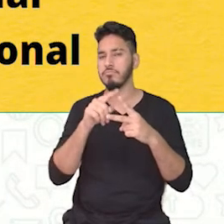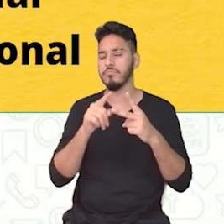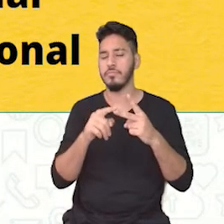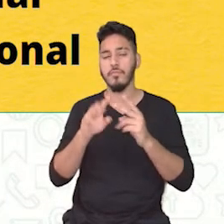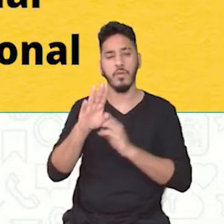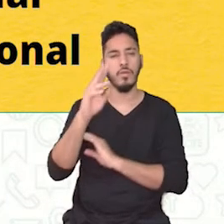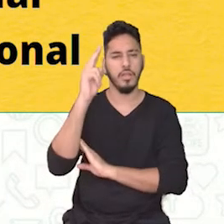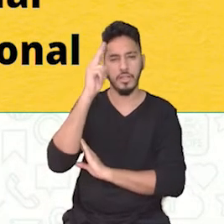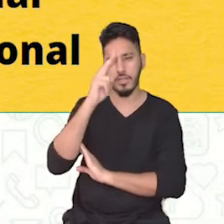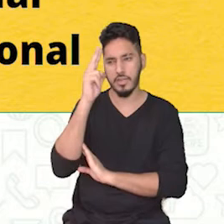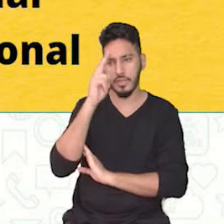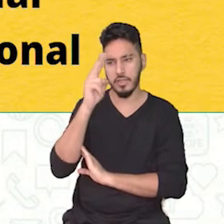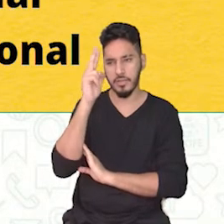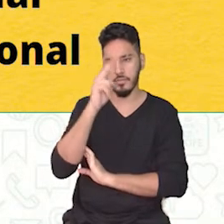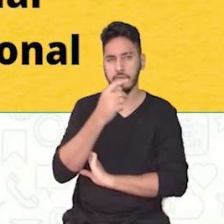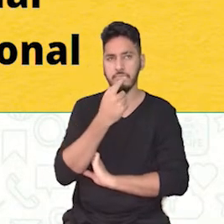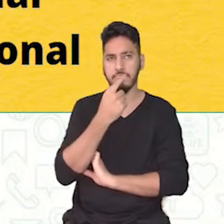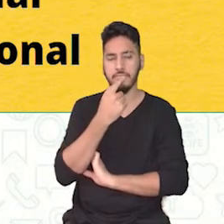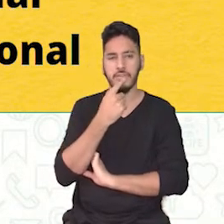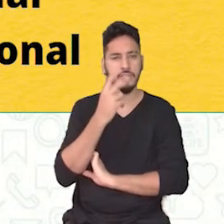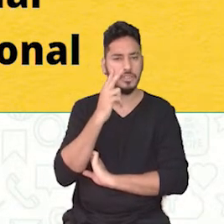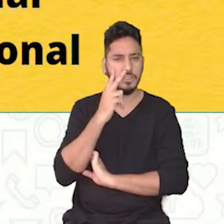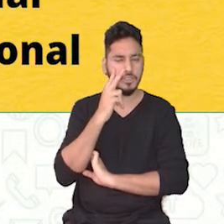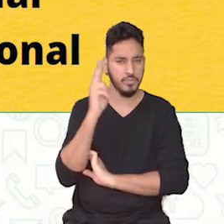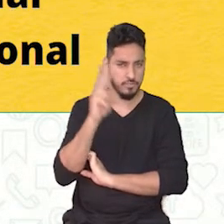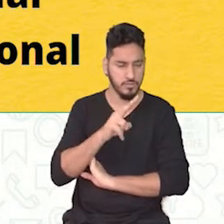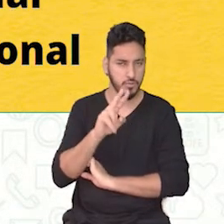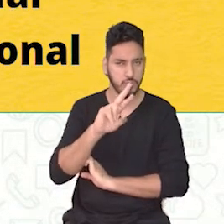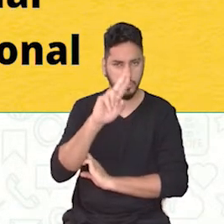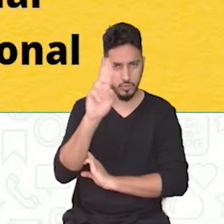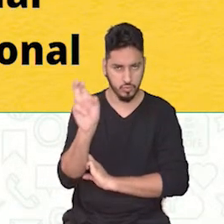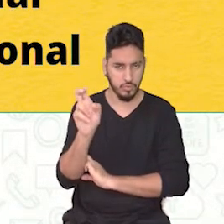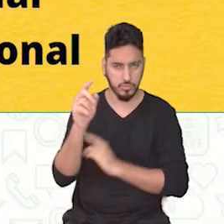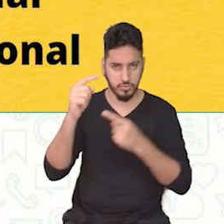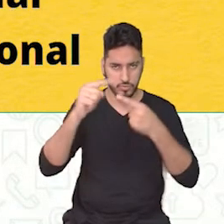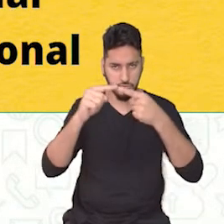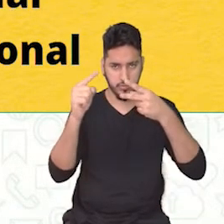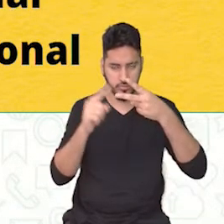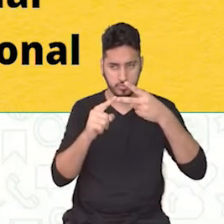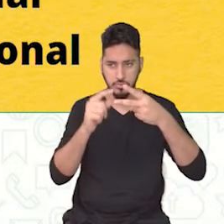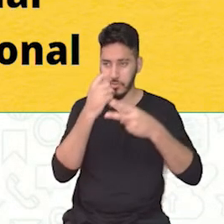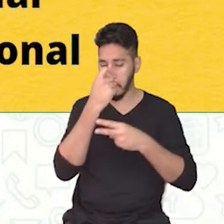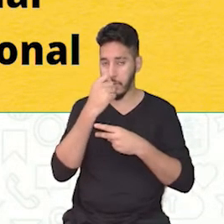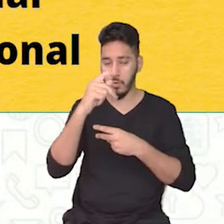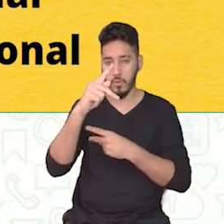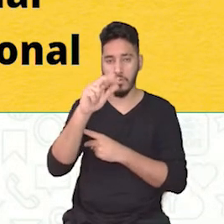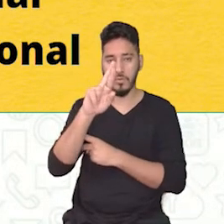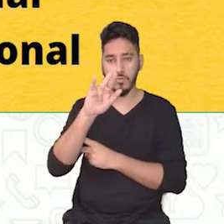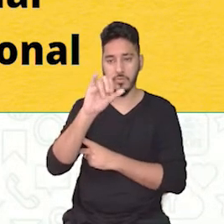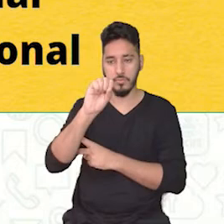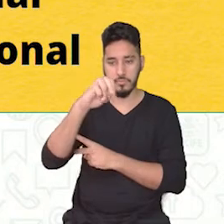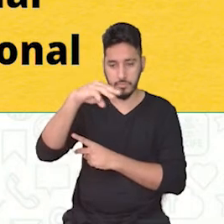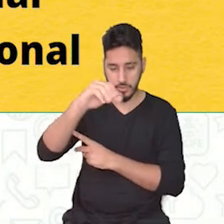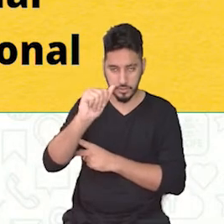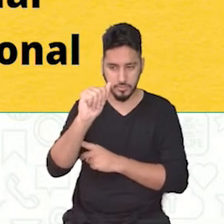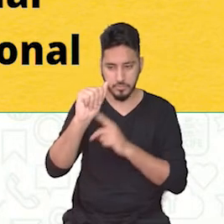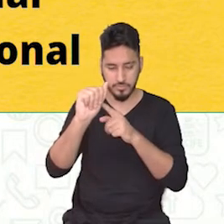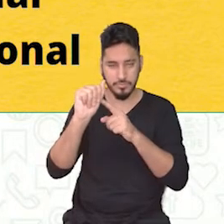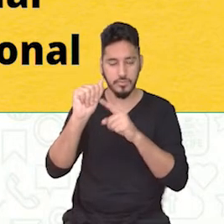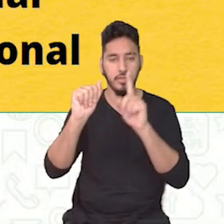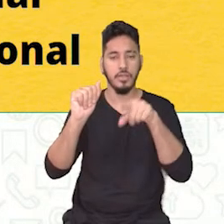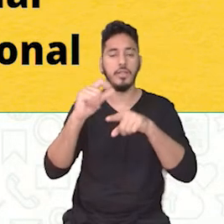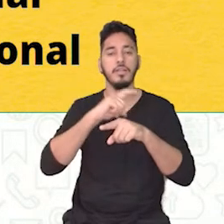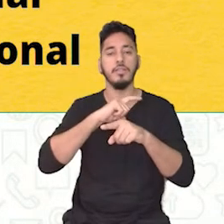nós vimos prisma e pirâmide, né? E vimos que prisma, ele tem